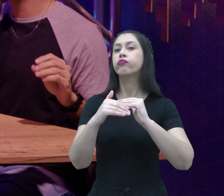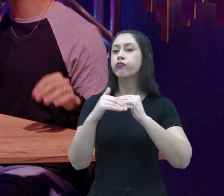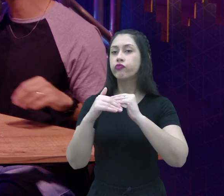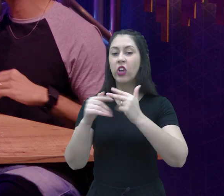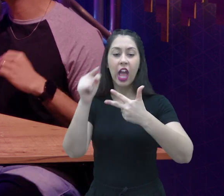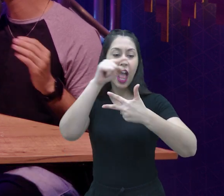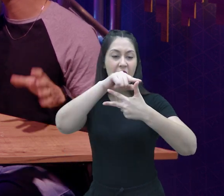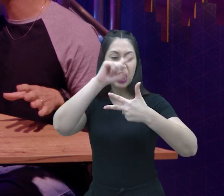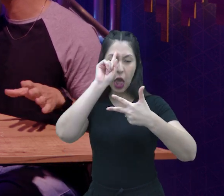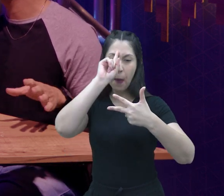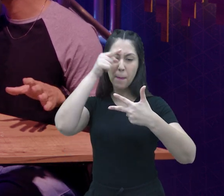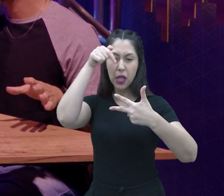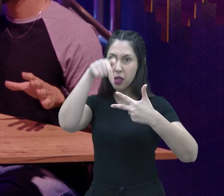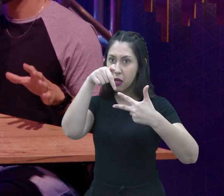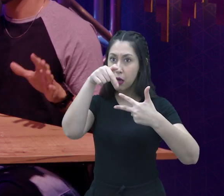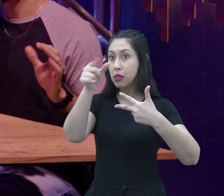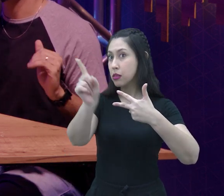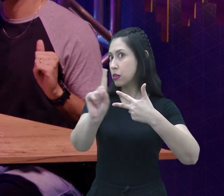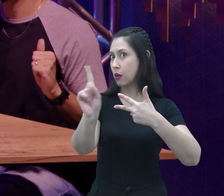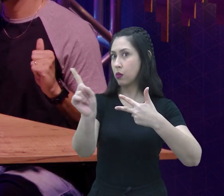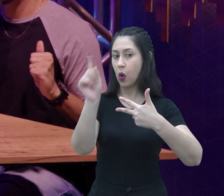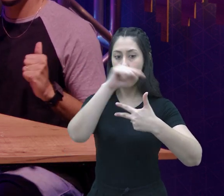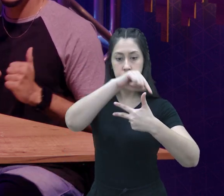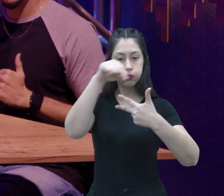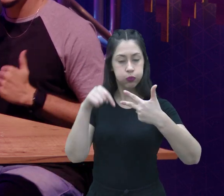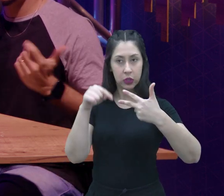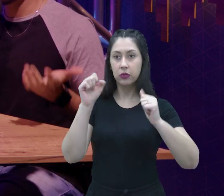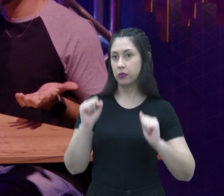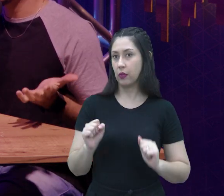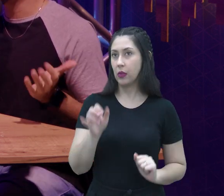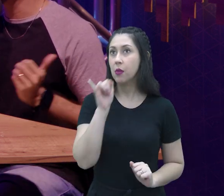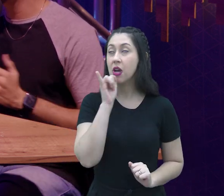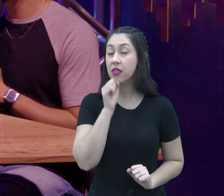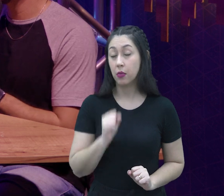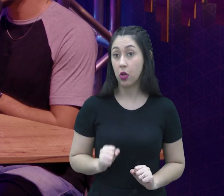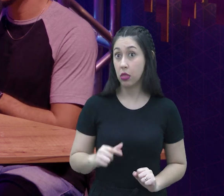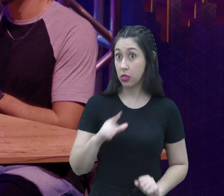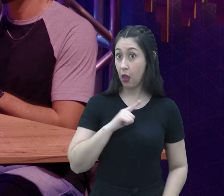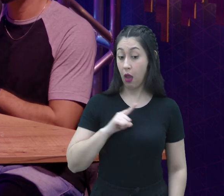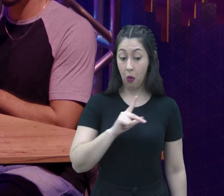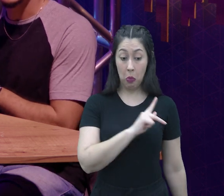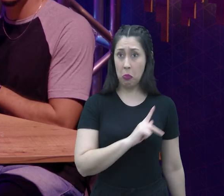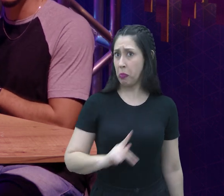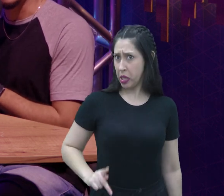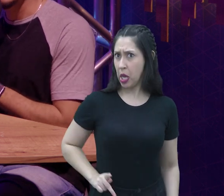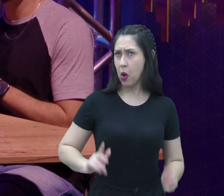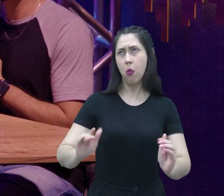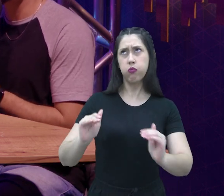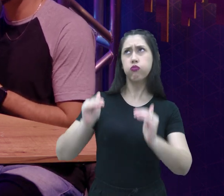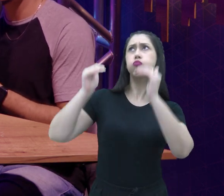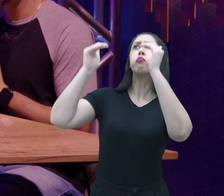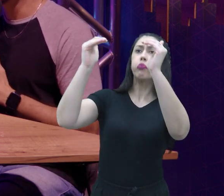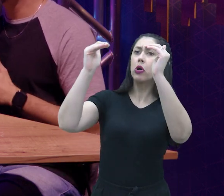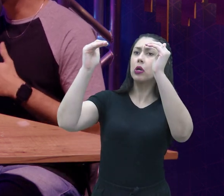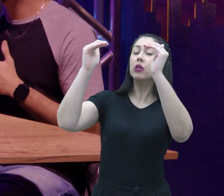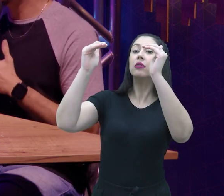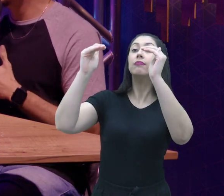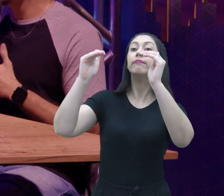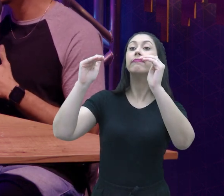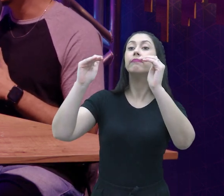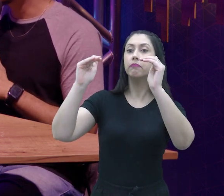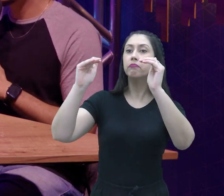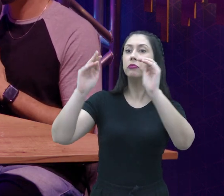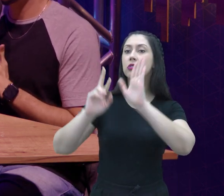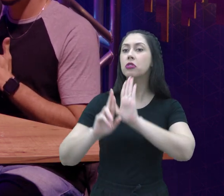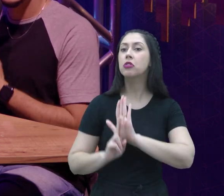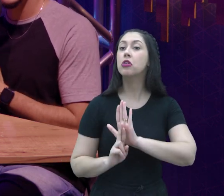deles manda no outro. Entendeu? Então, assim, a gente tem o presidente da República, de fato a maior figura do